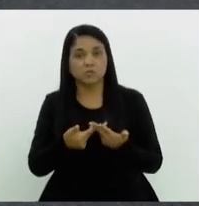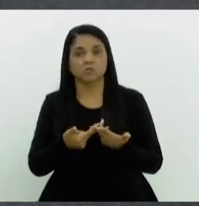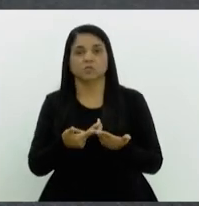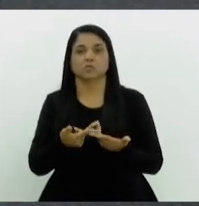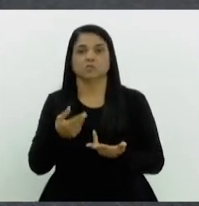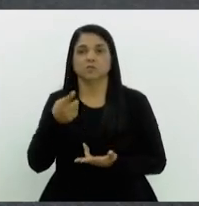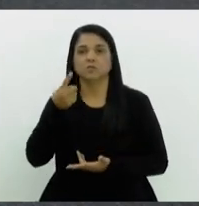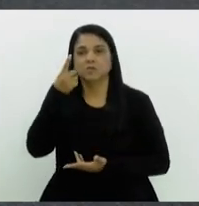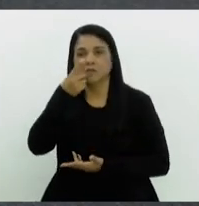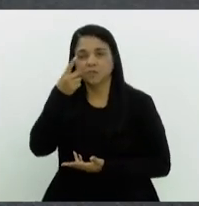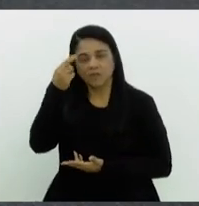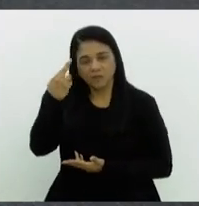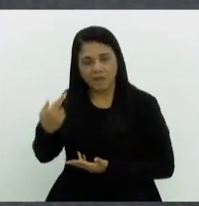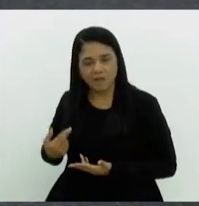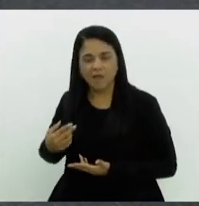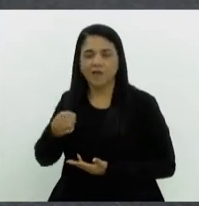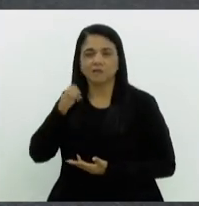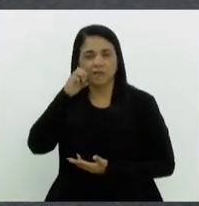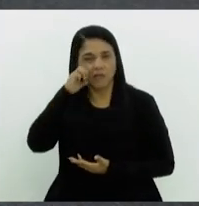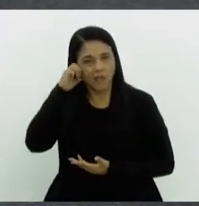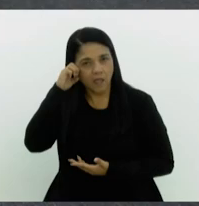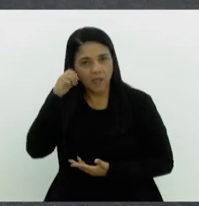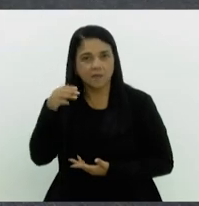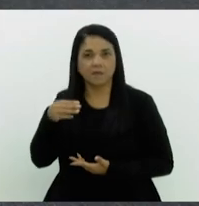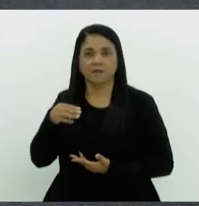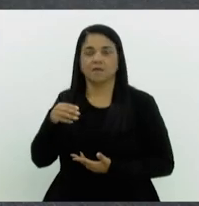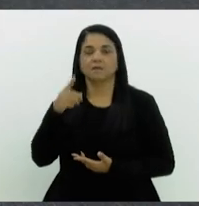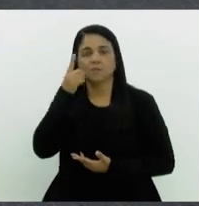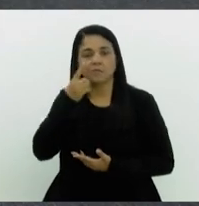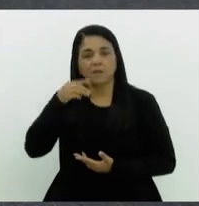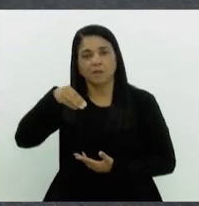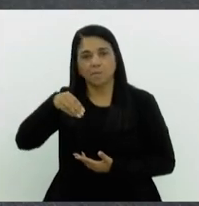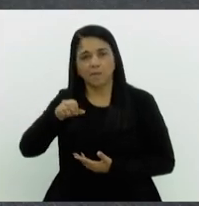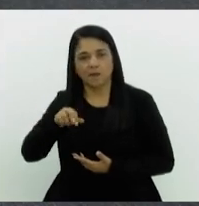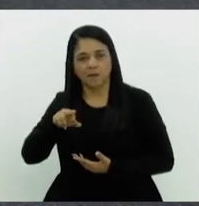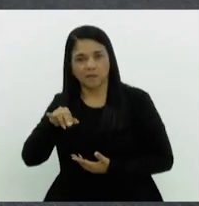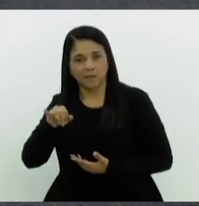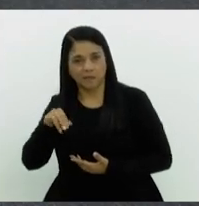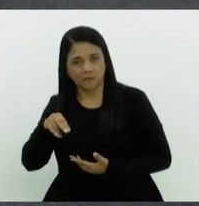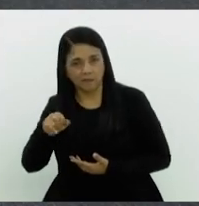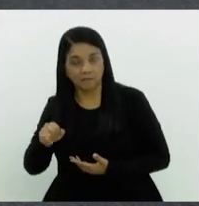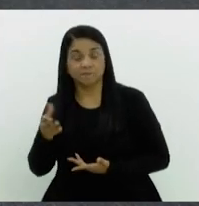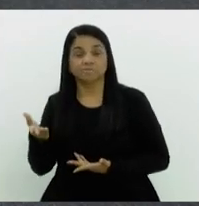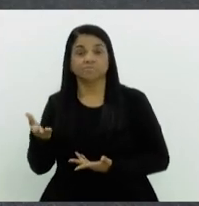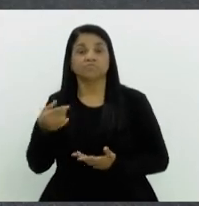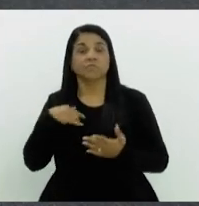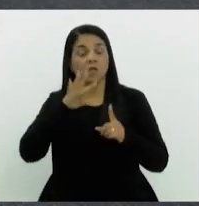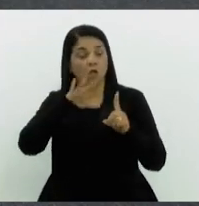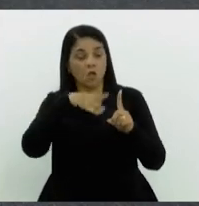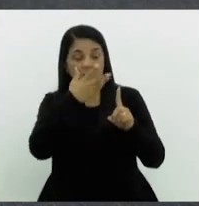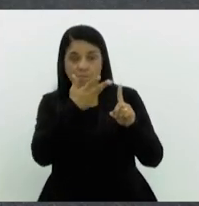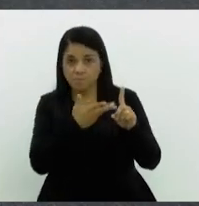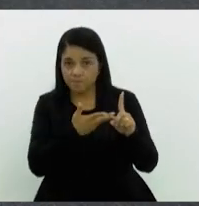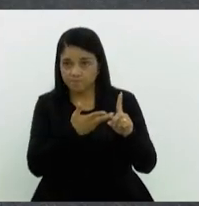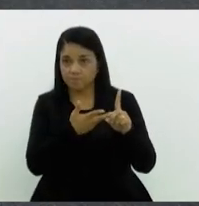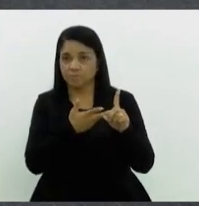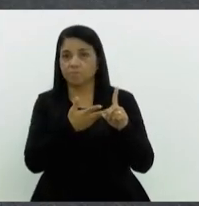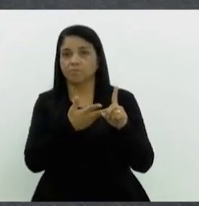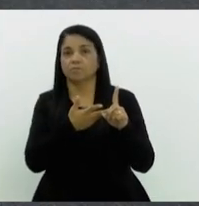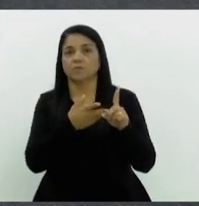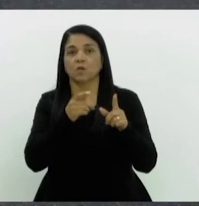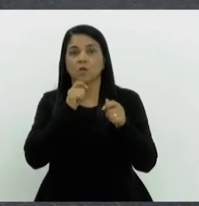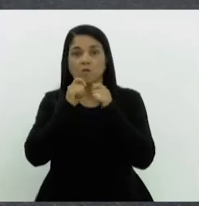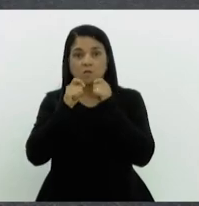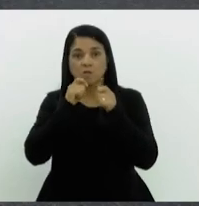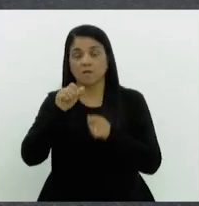Renata Souza, deputada Élica, deputada Marina do MST, eu acho que ao homenagear o